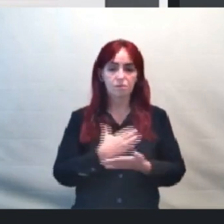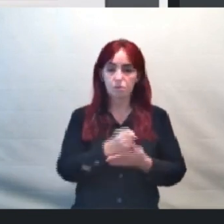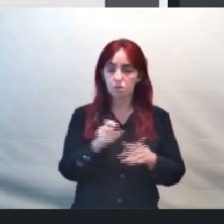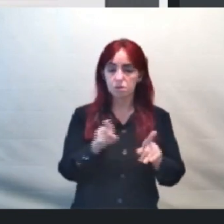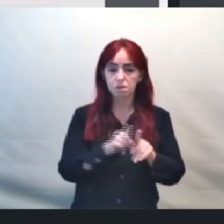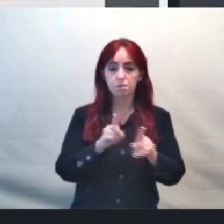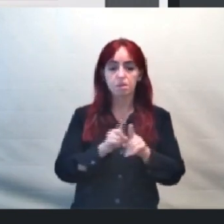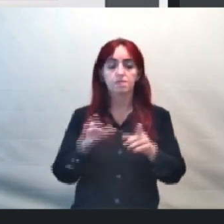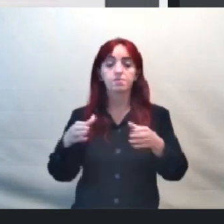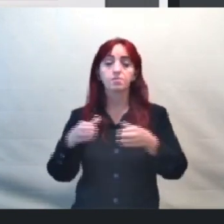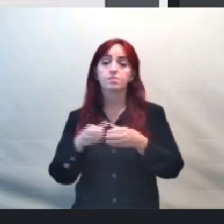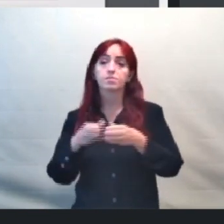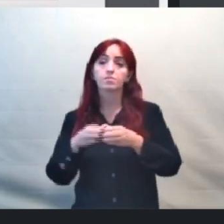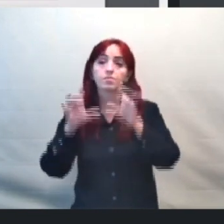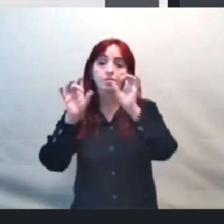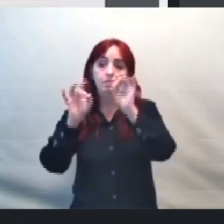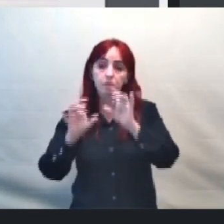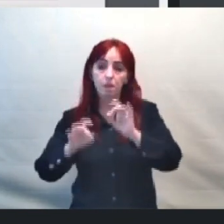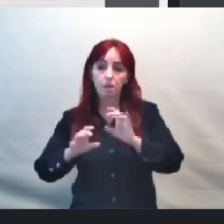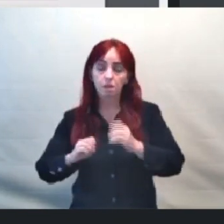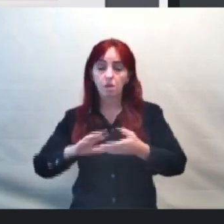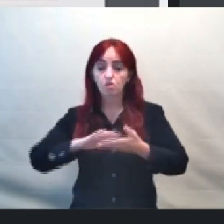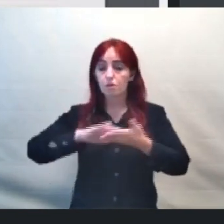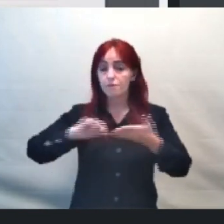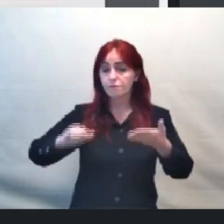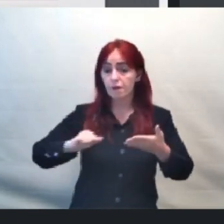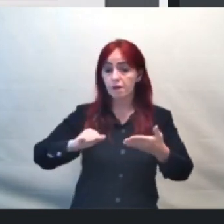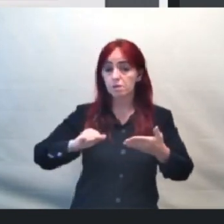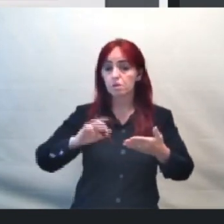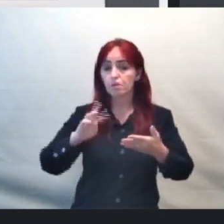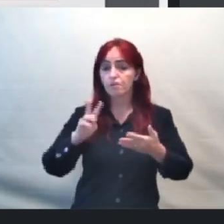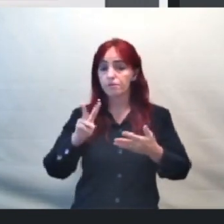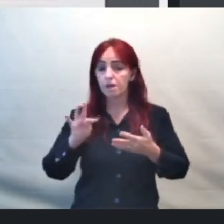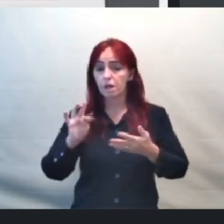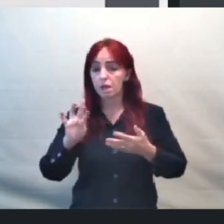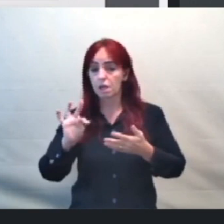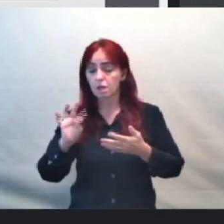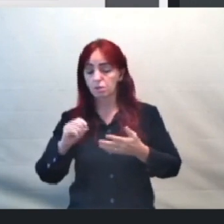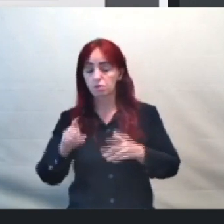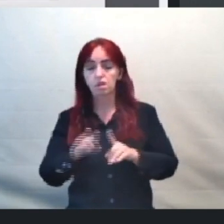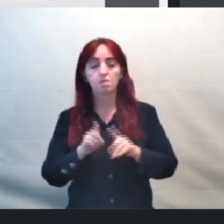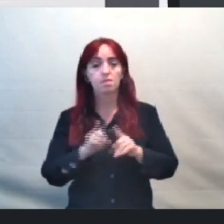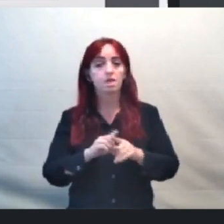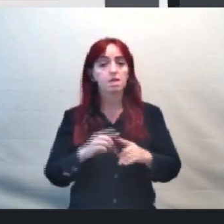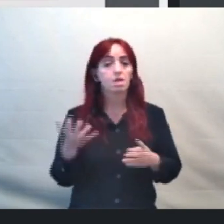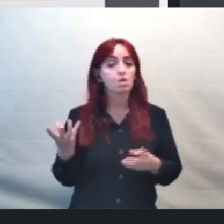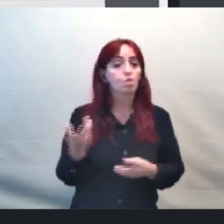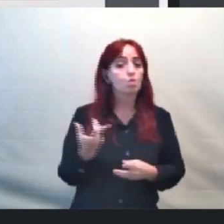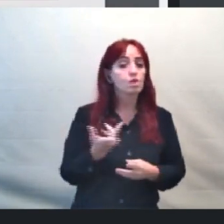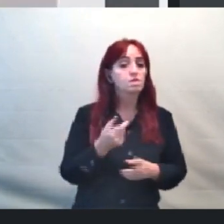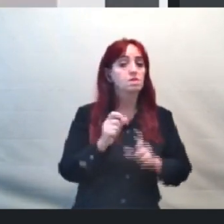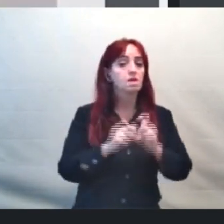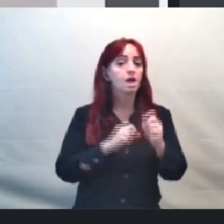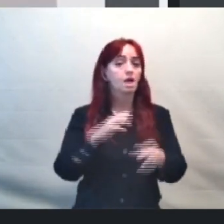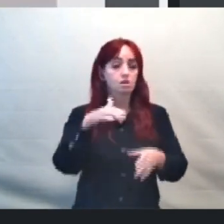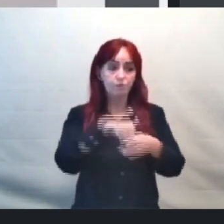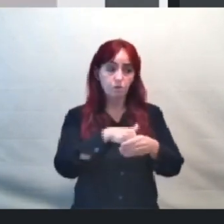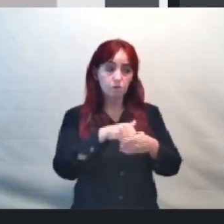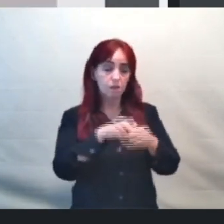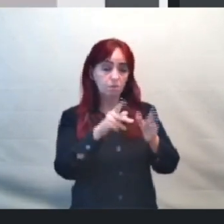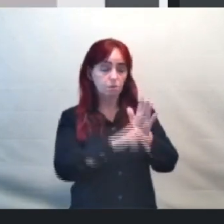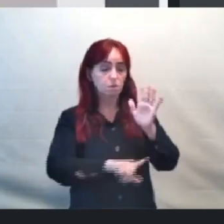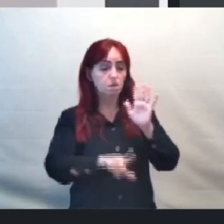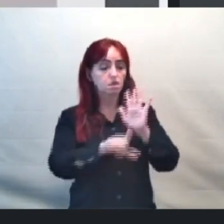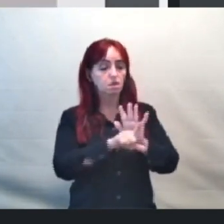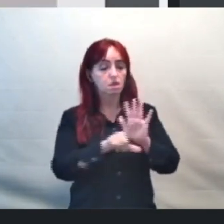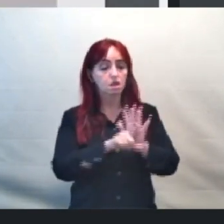veto, todas também se reuniram. Quantidade de projetos de leis votados, indicações e moções aprovadas.